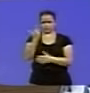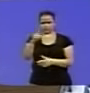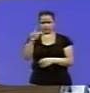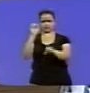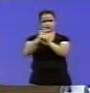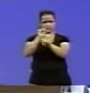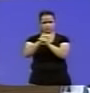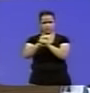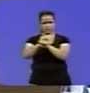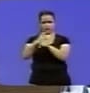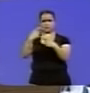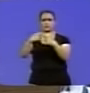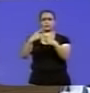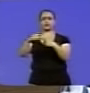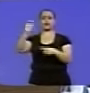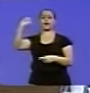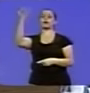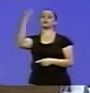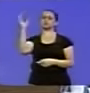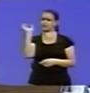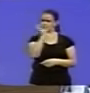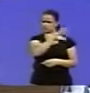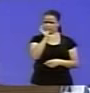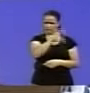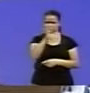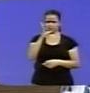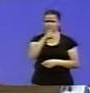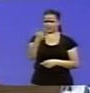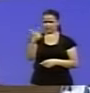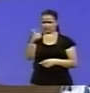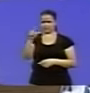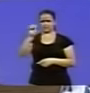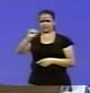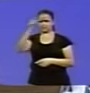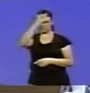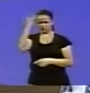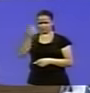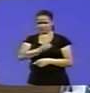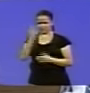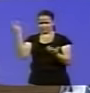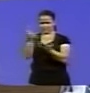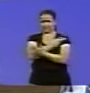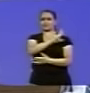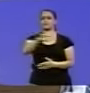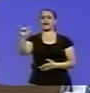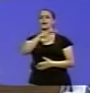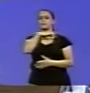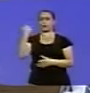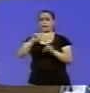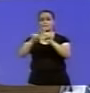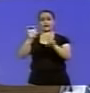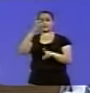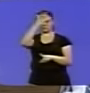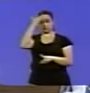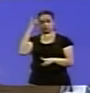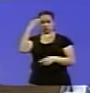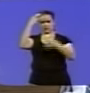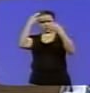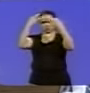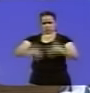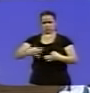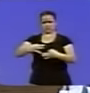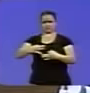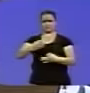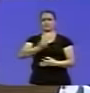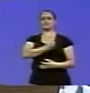com certeza e não tardará. Quem não é correto vai morrer, mas o justo viverá por sua fé.